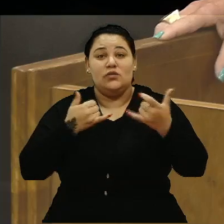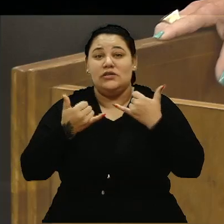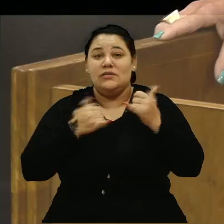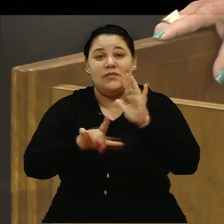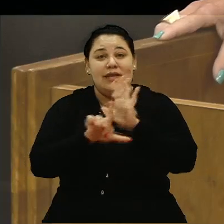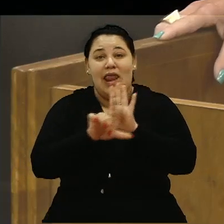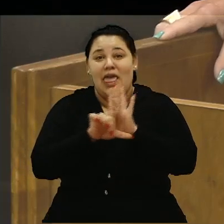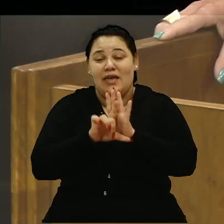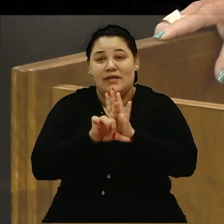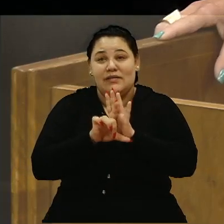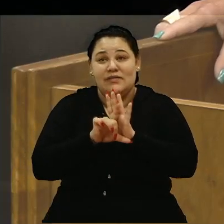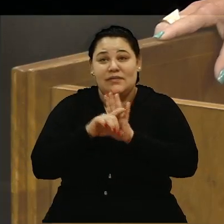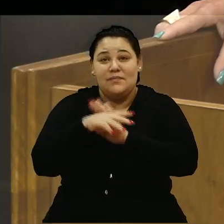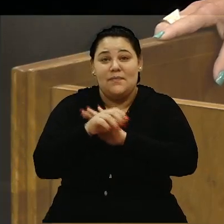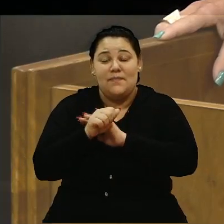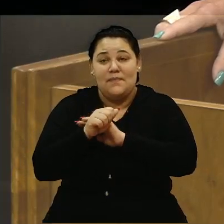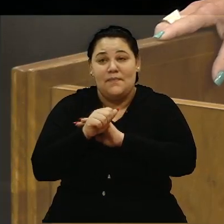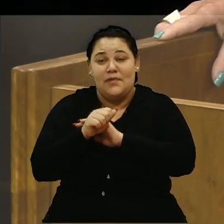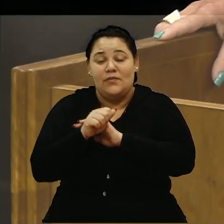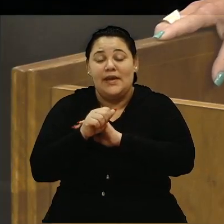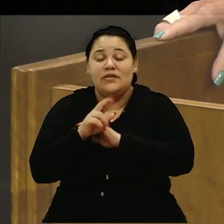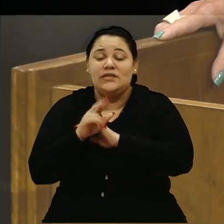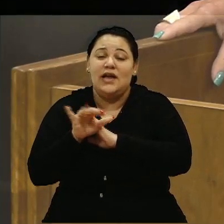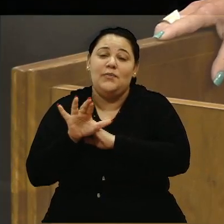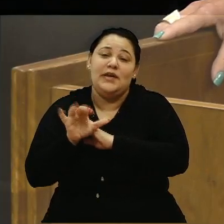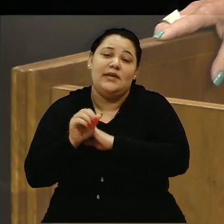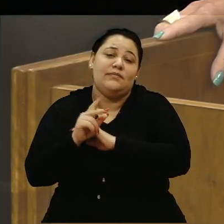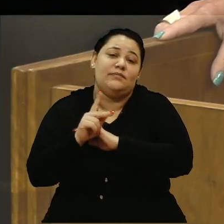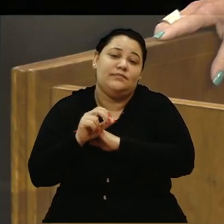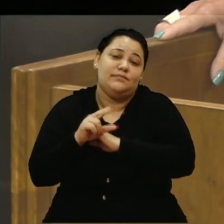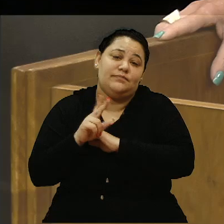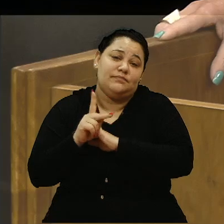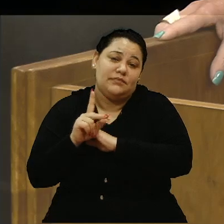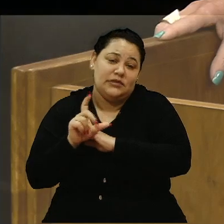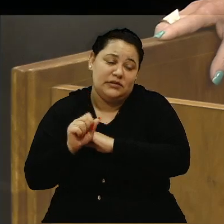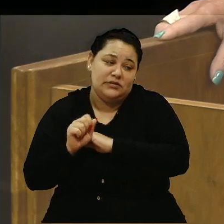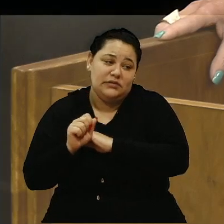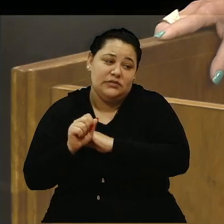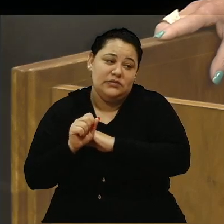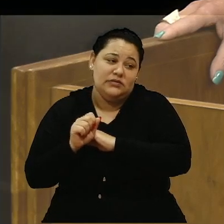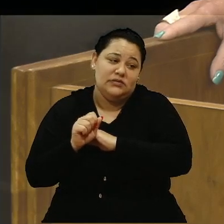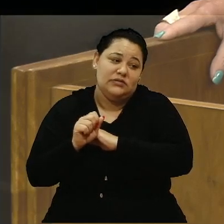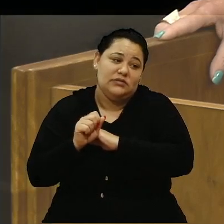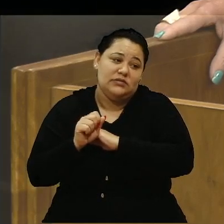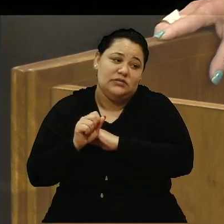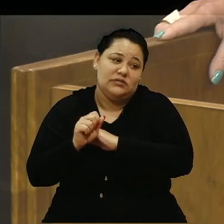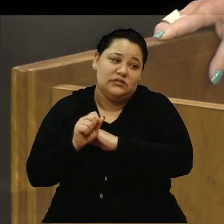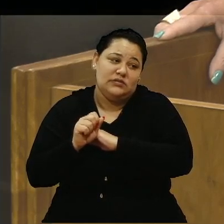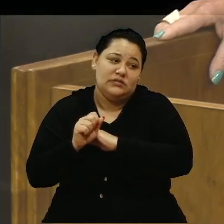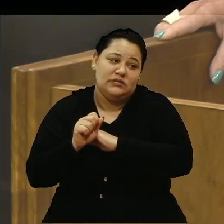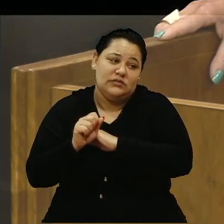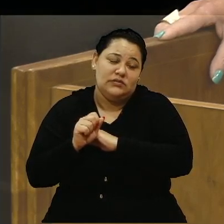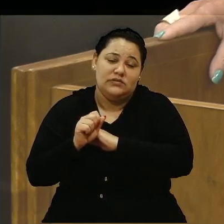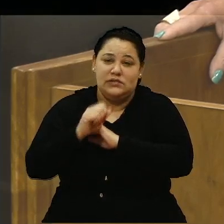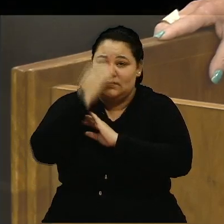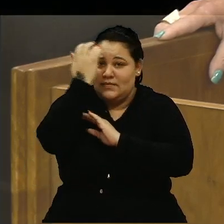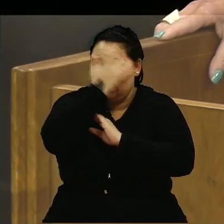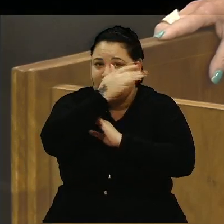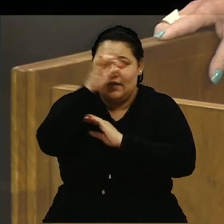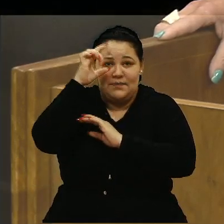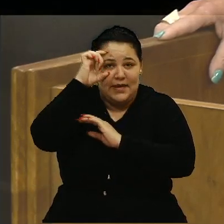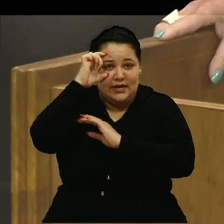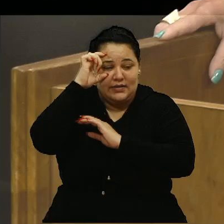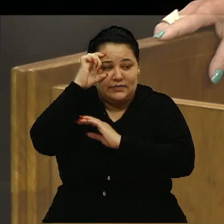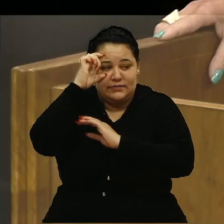Penha, que 1/3 dessa lei fala da punição, do afastamento do